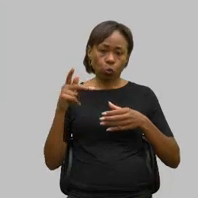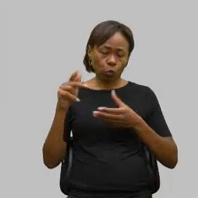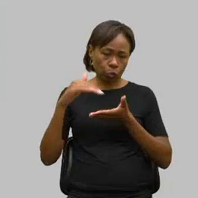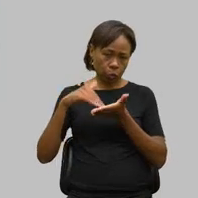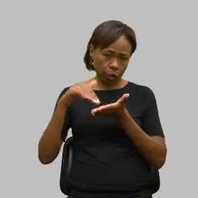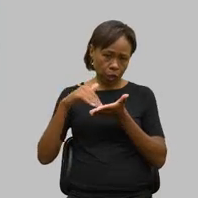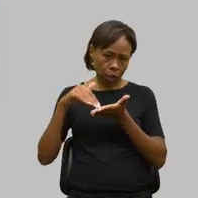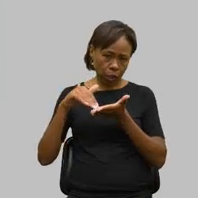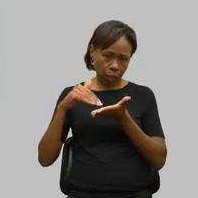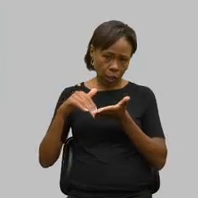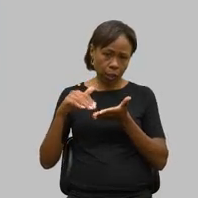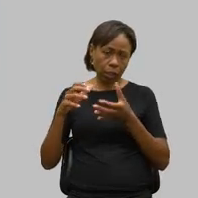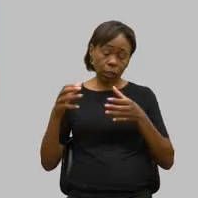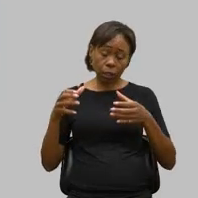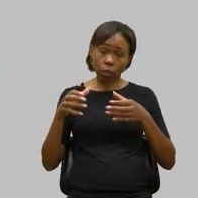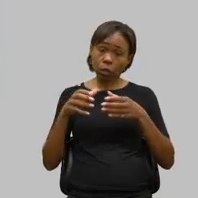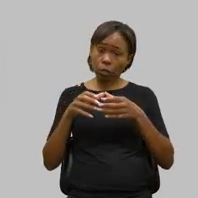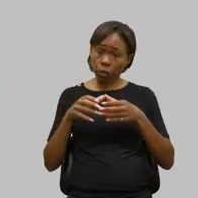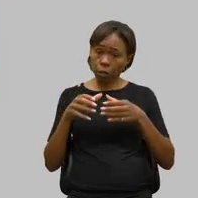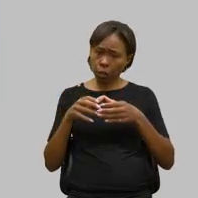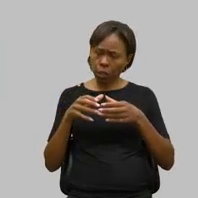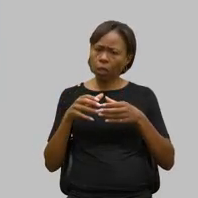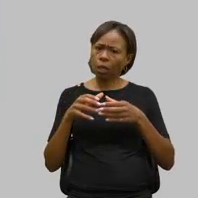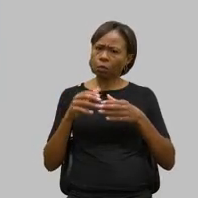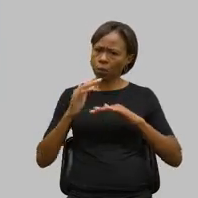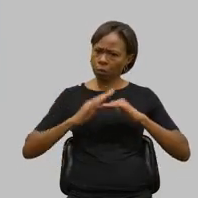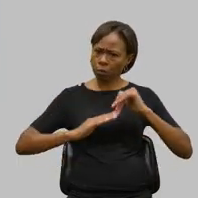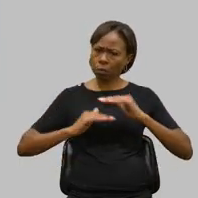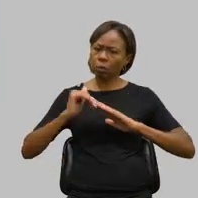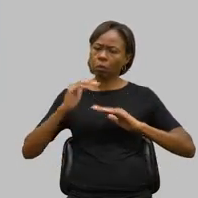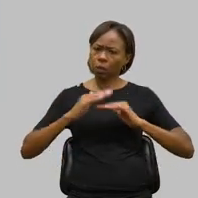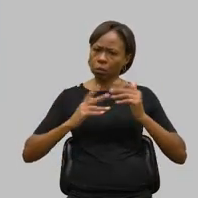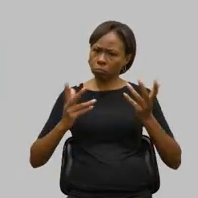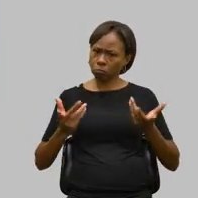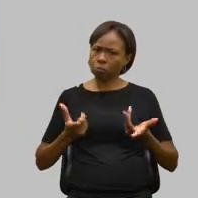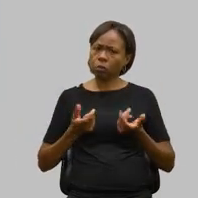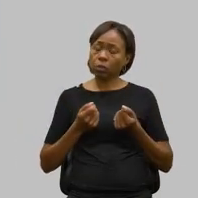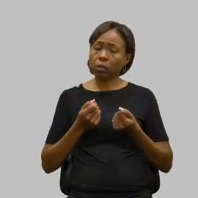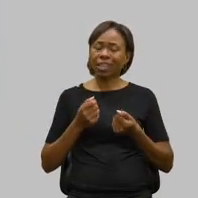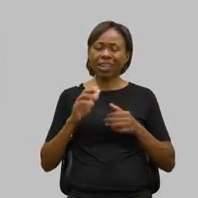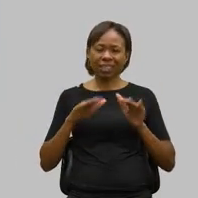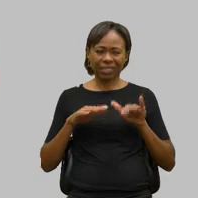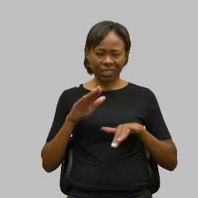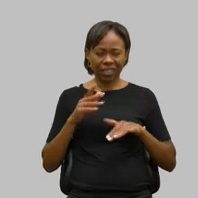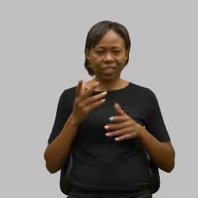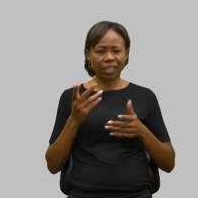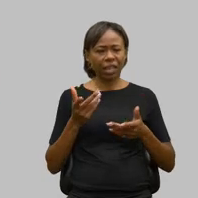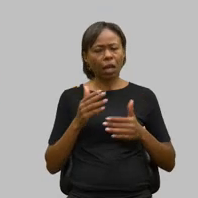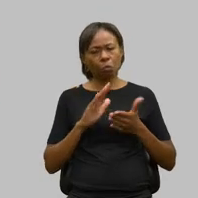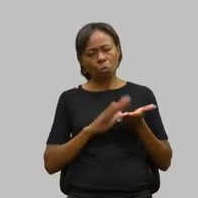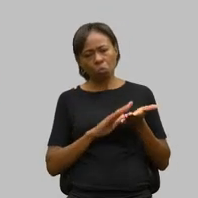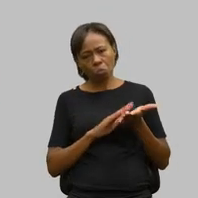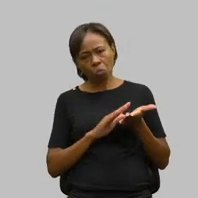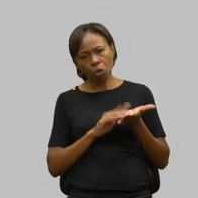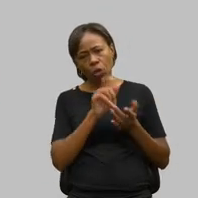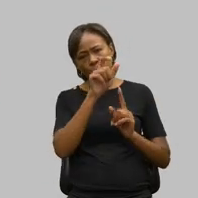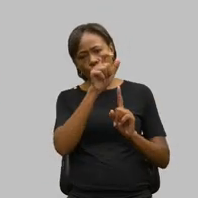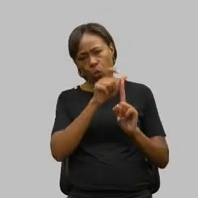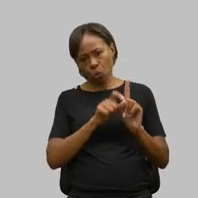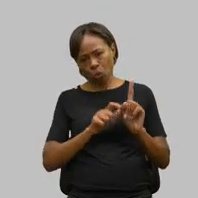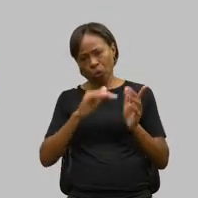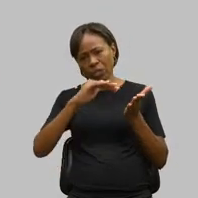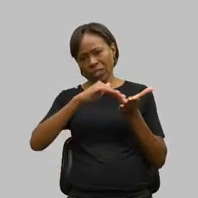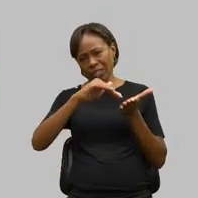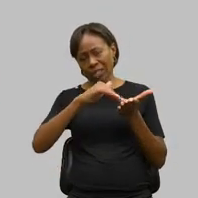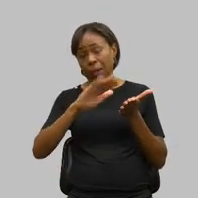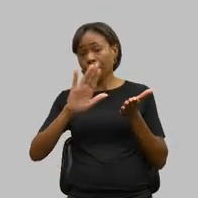compõem esse time tão eficiente. Muitas vezes a gente elogia aqui o trabalho do secretário, e a gente sabe que por trás, ao